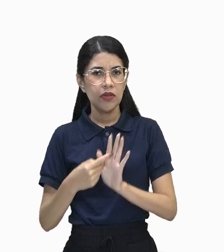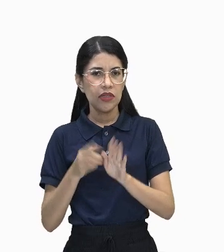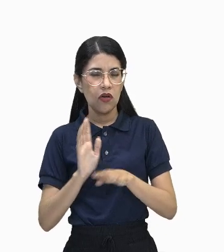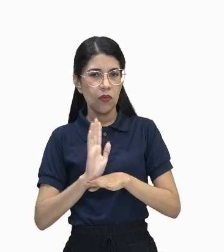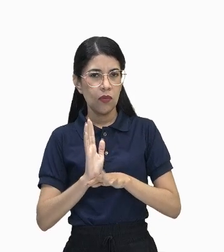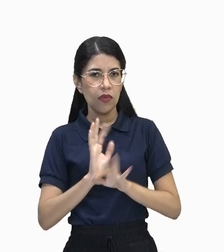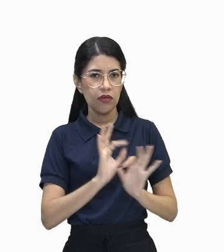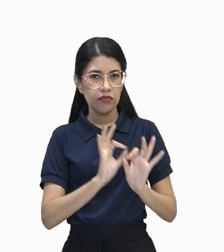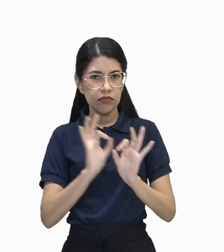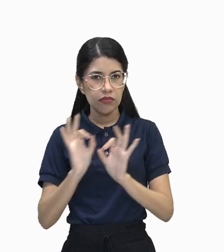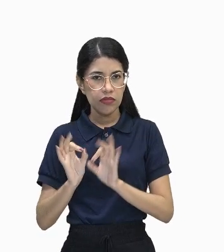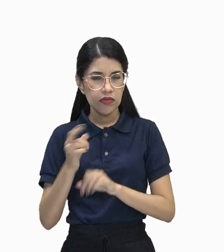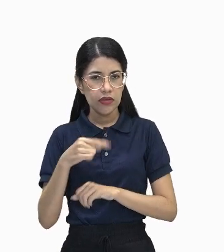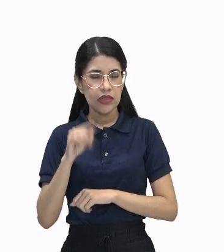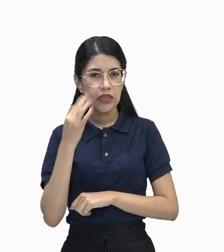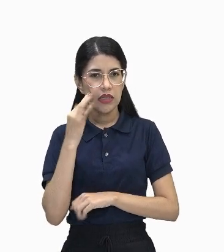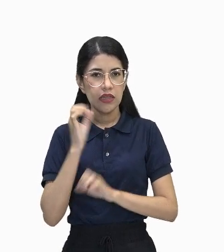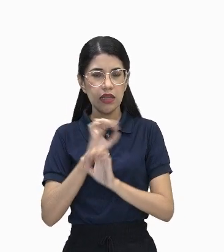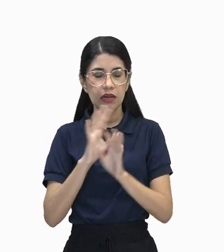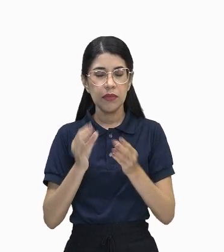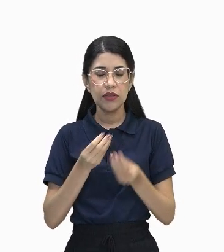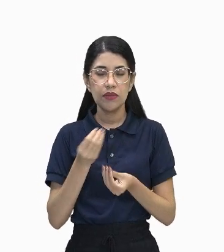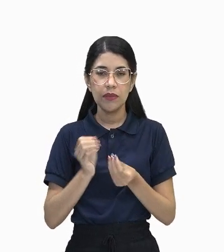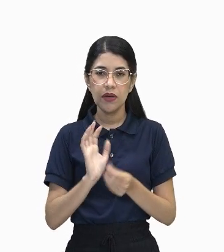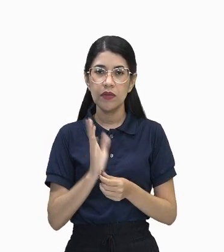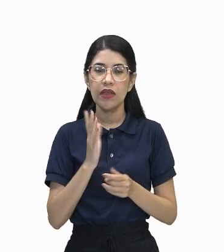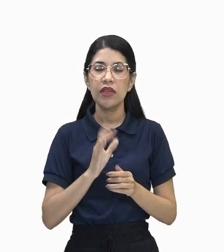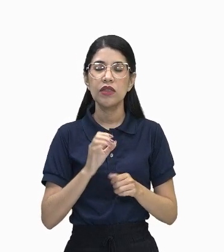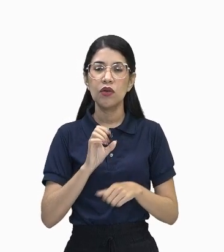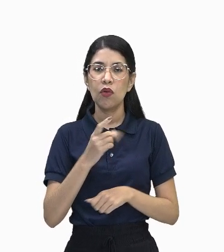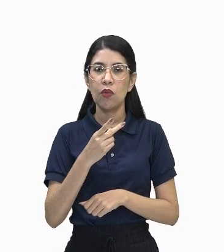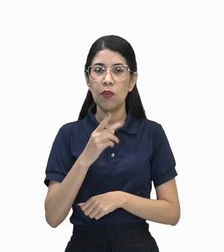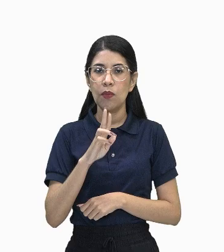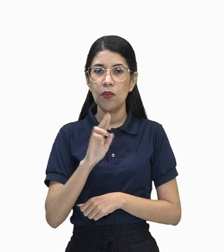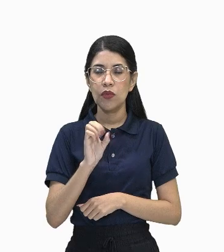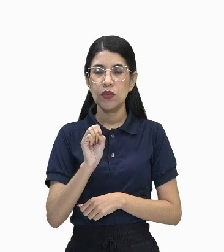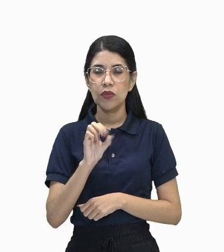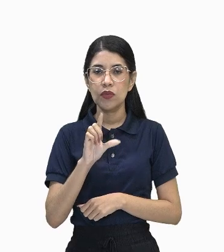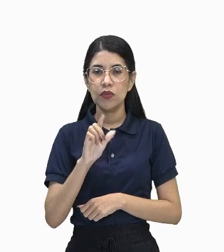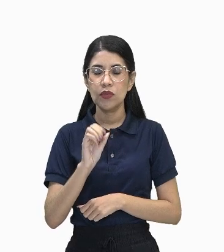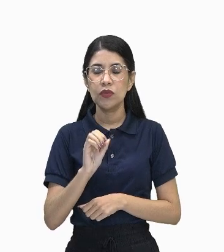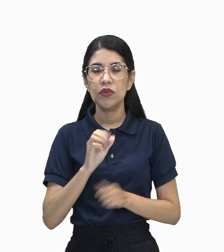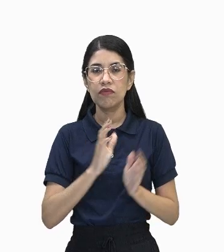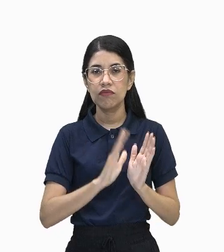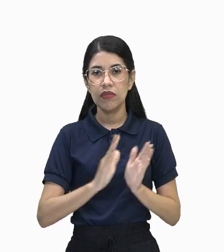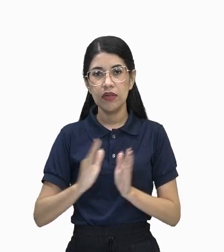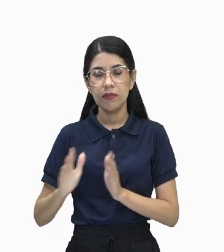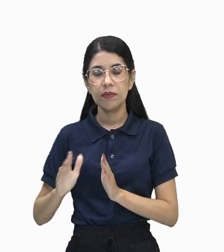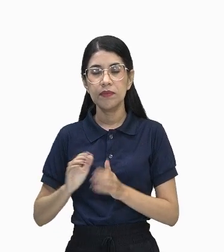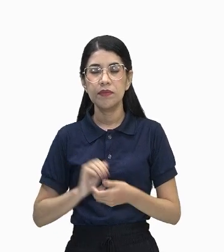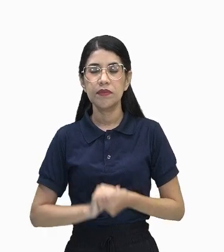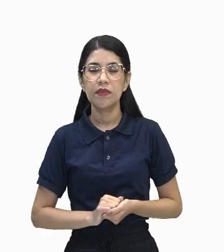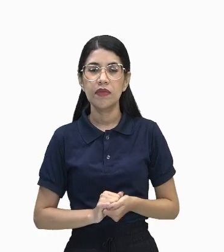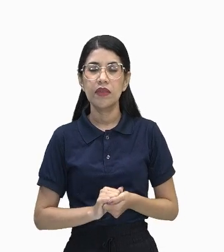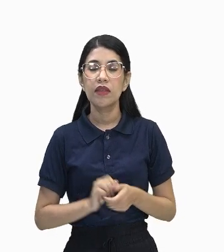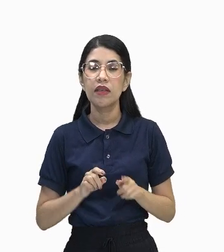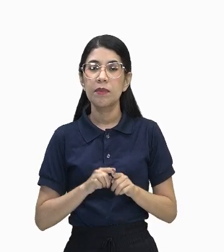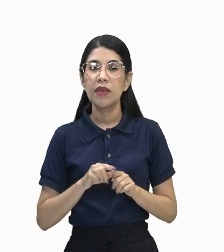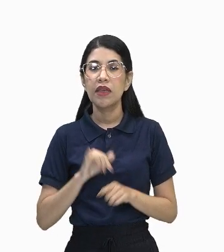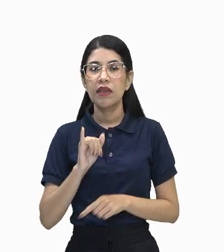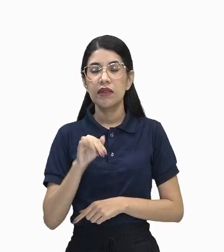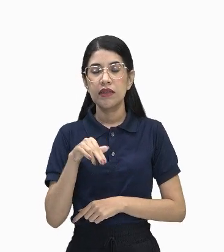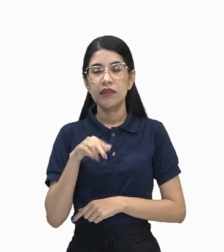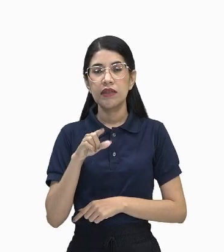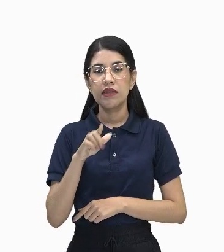daqui a pouco o que são pulsos em fase, tá? Esse tipo de superposição é chamado de interferência